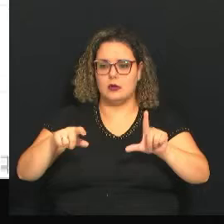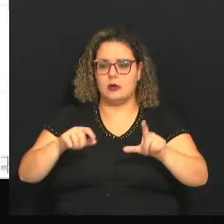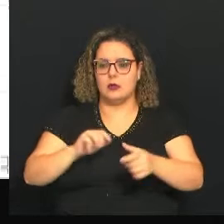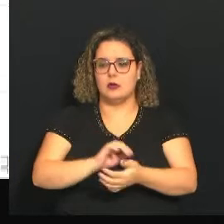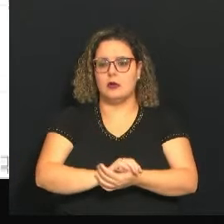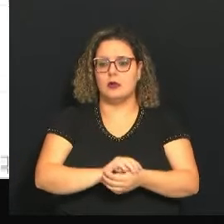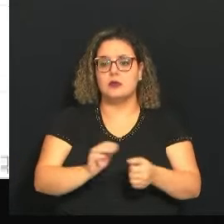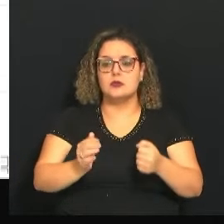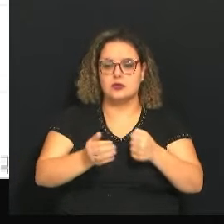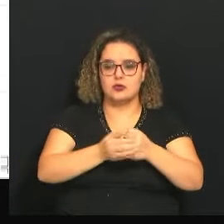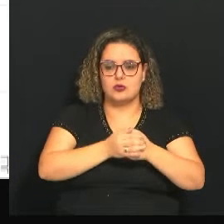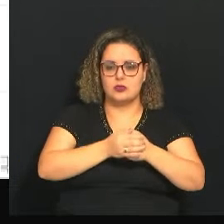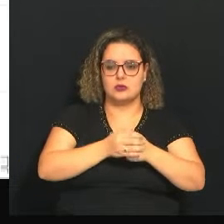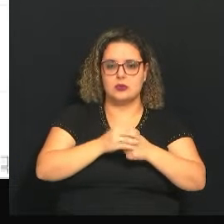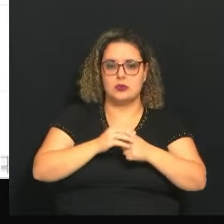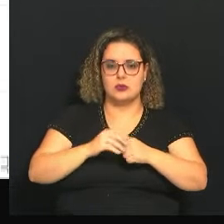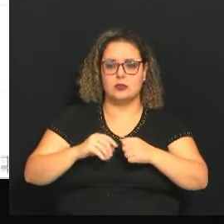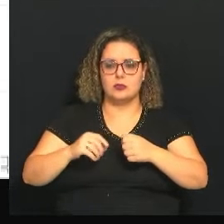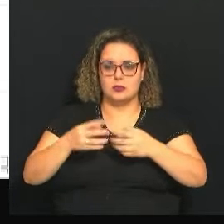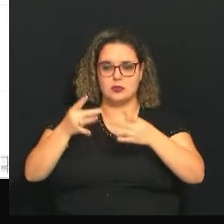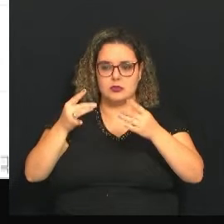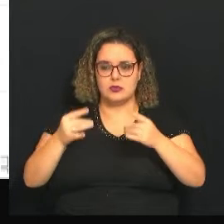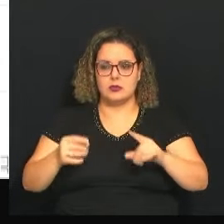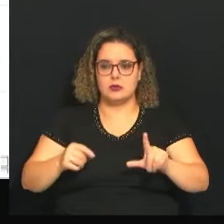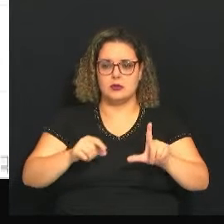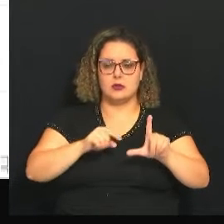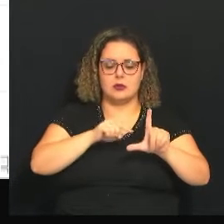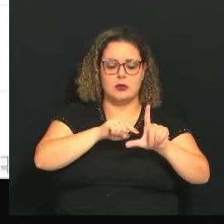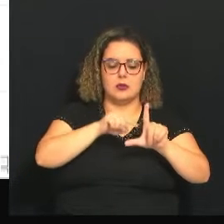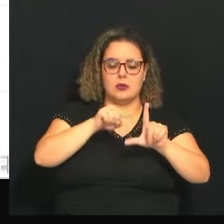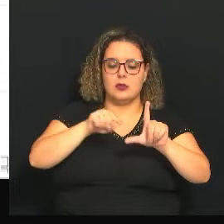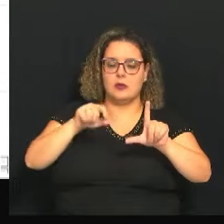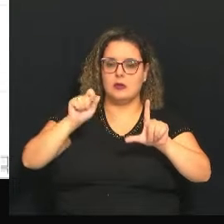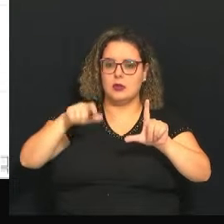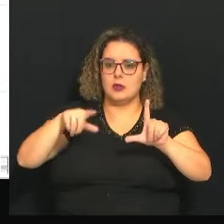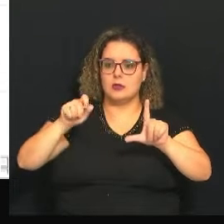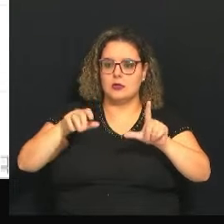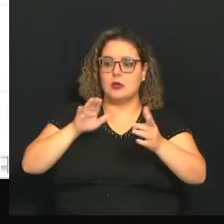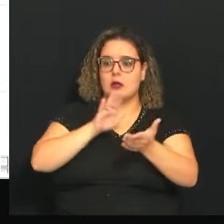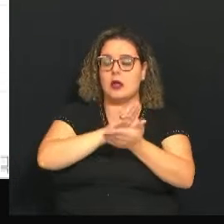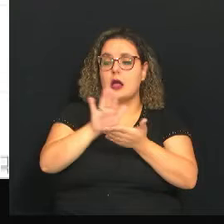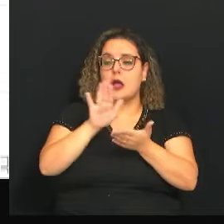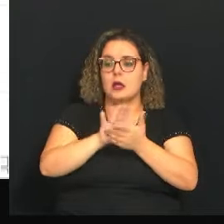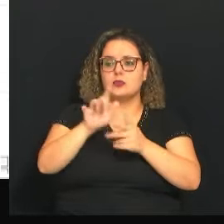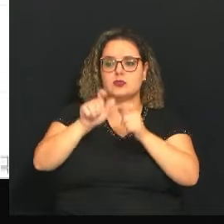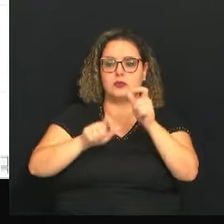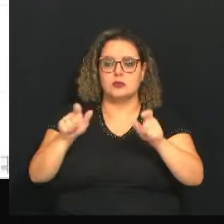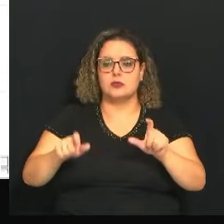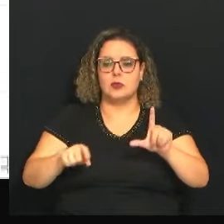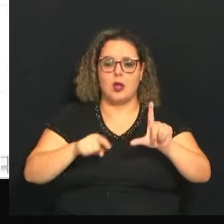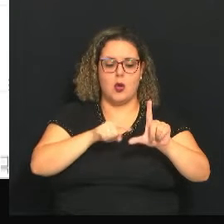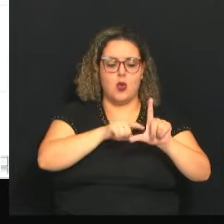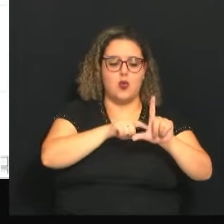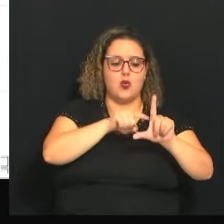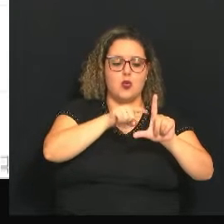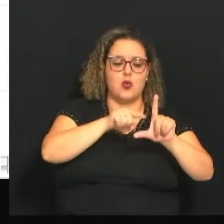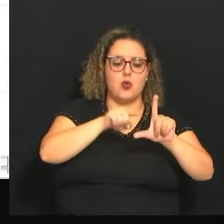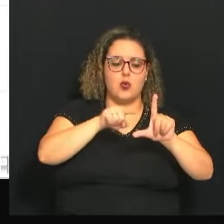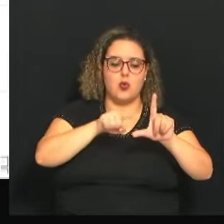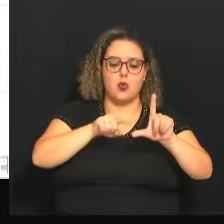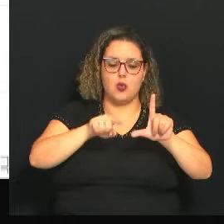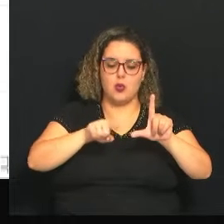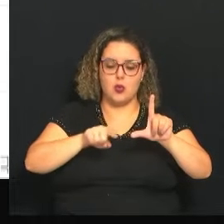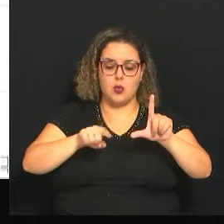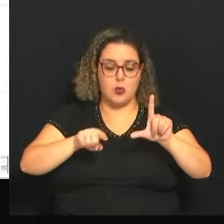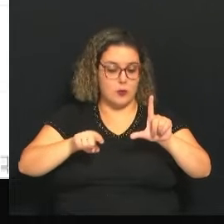a legenda. Essa curva azul é a despesa com o pessoal. Então, se ela está caindo esse percentual, eu